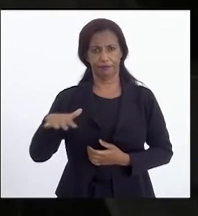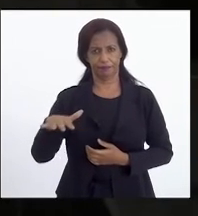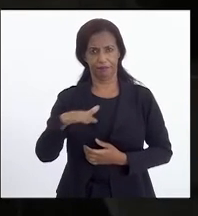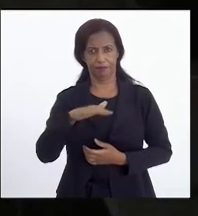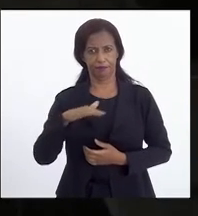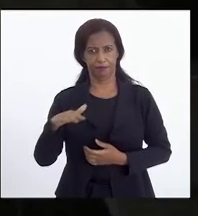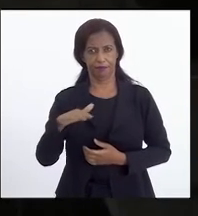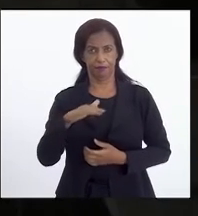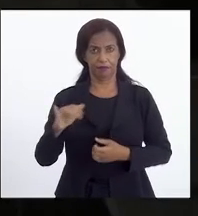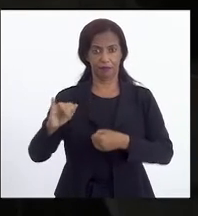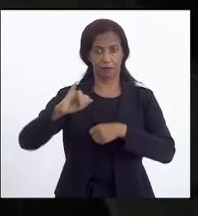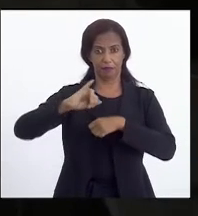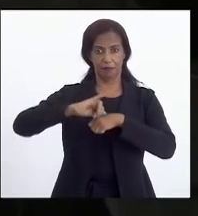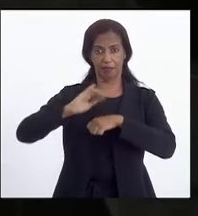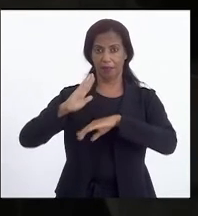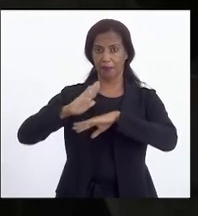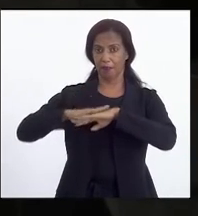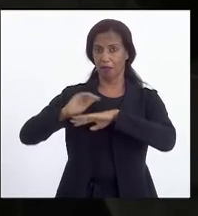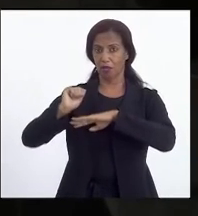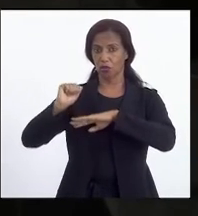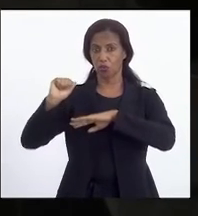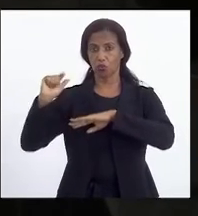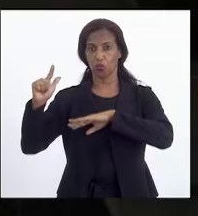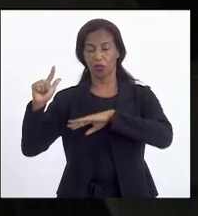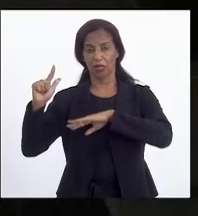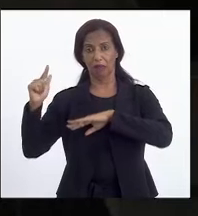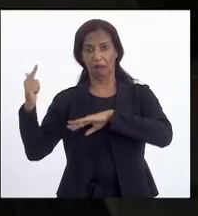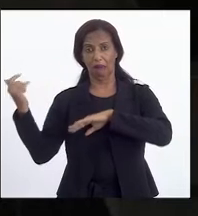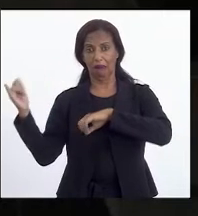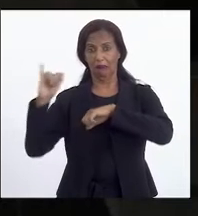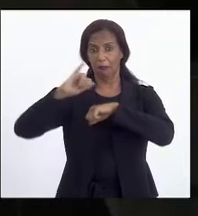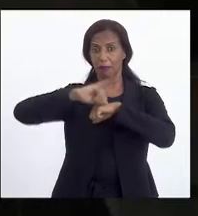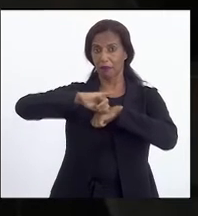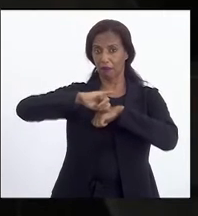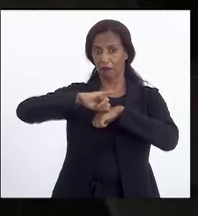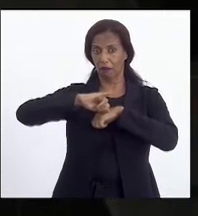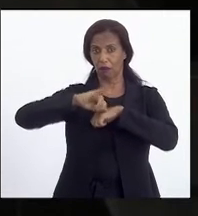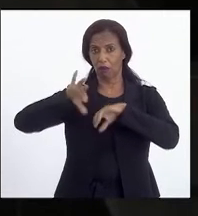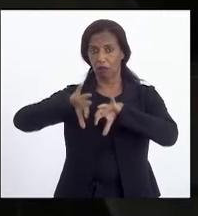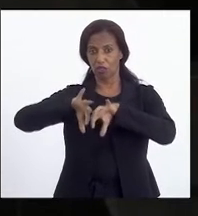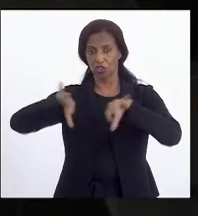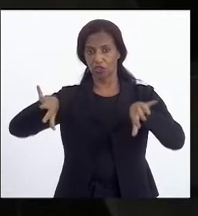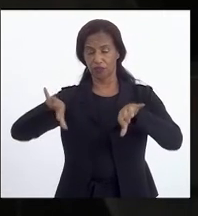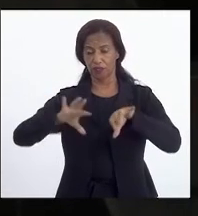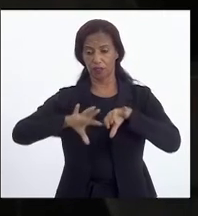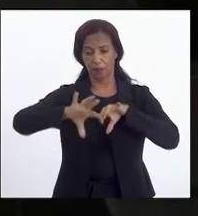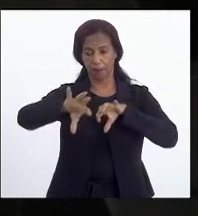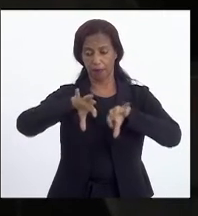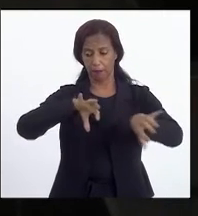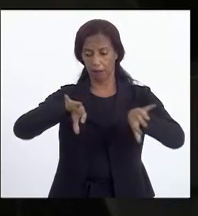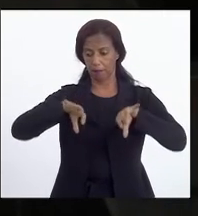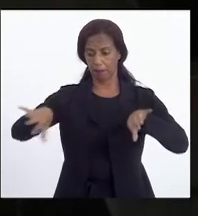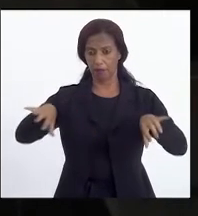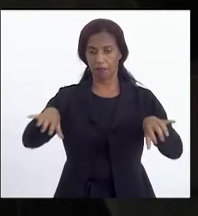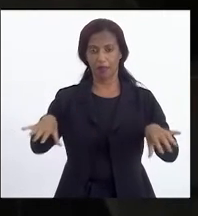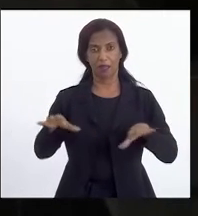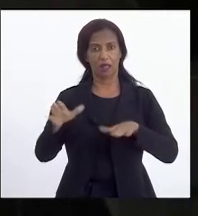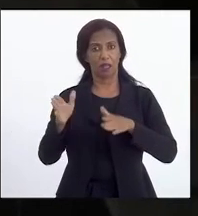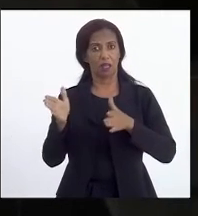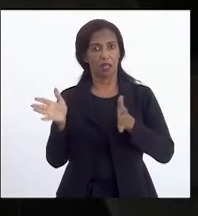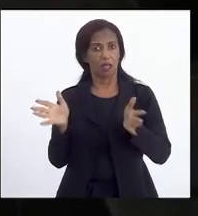é maior do que o município da capital a divisa entre os municípios são